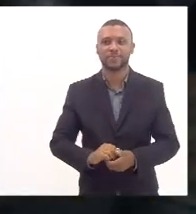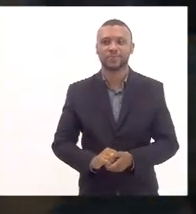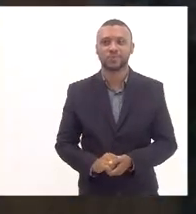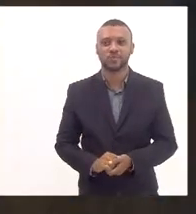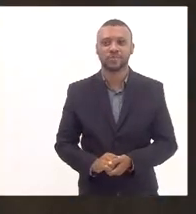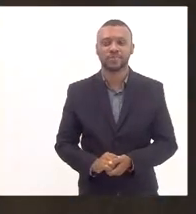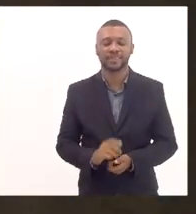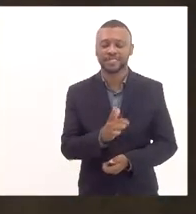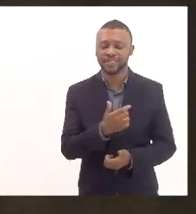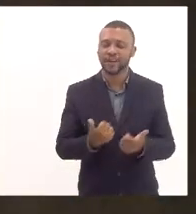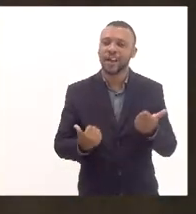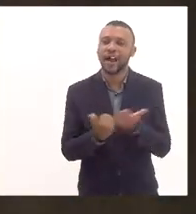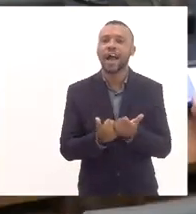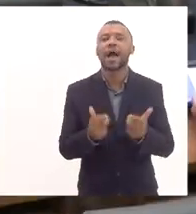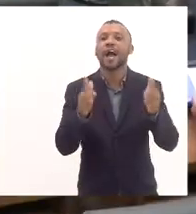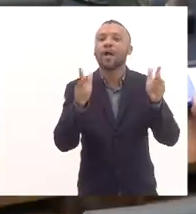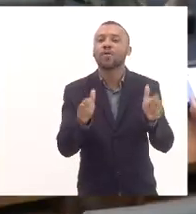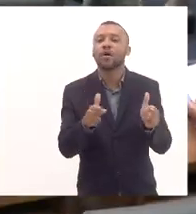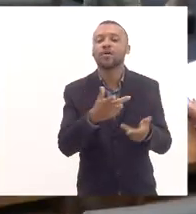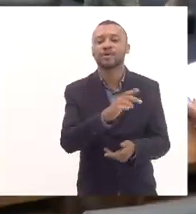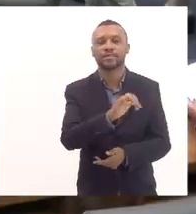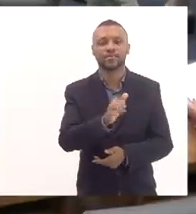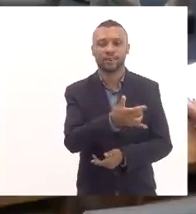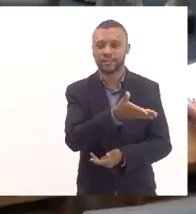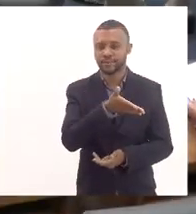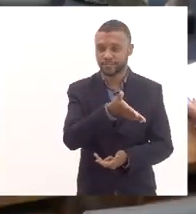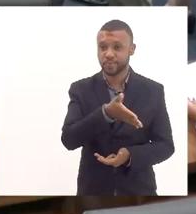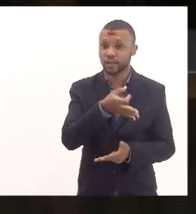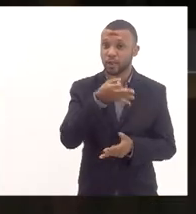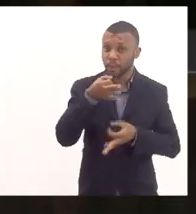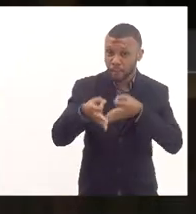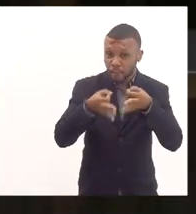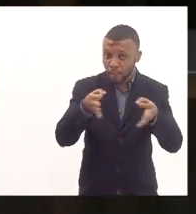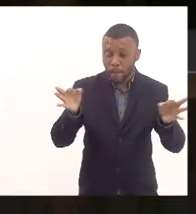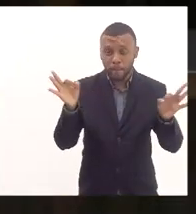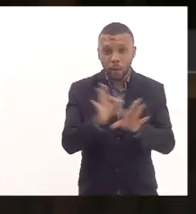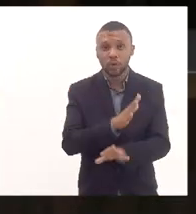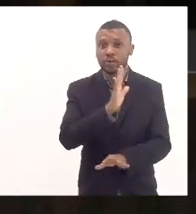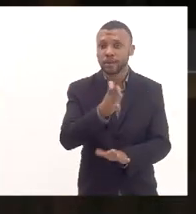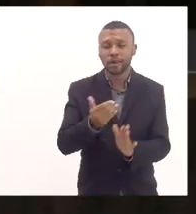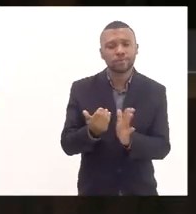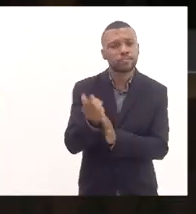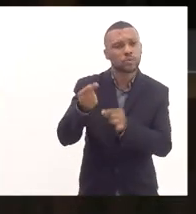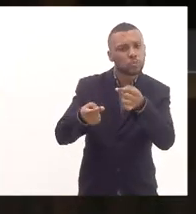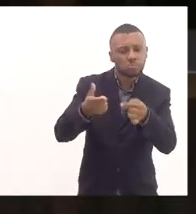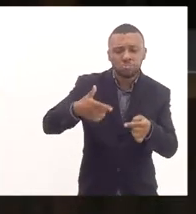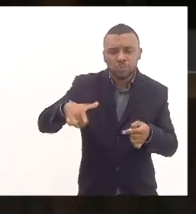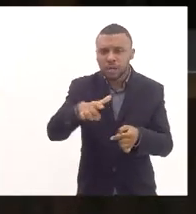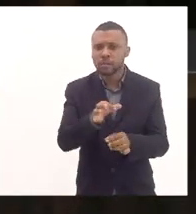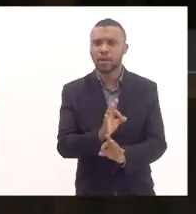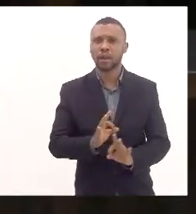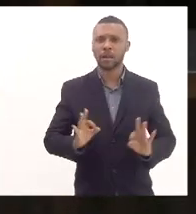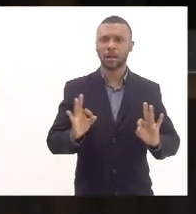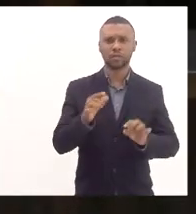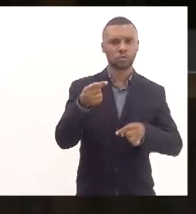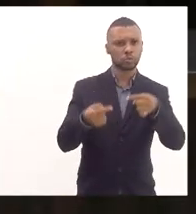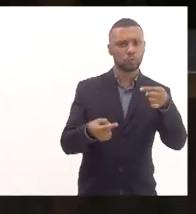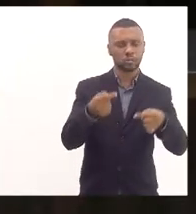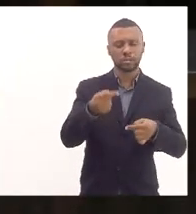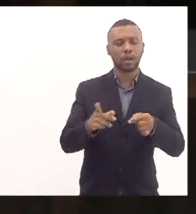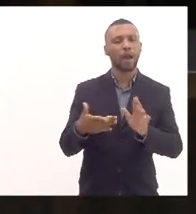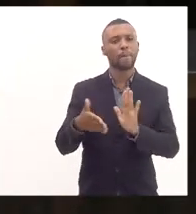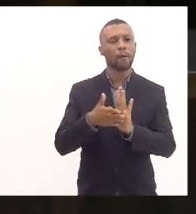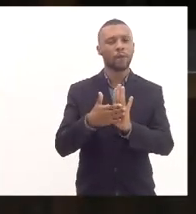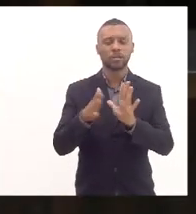se compensa j1 um dos pareceres emitidos em discussão não havendo Quem Queira discutir o presente